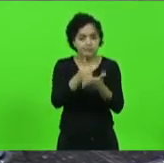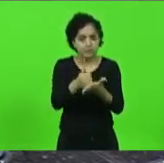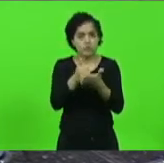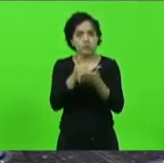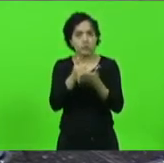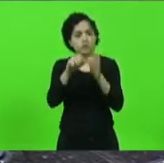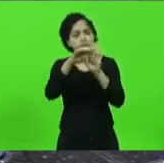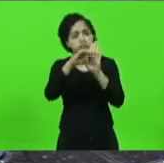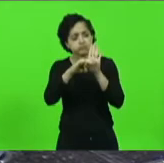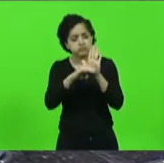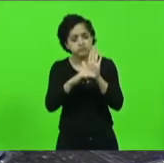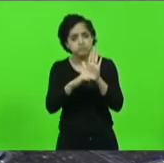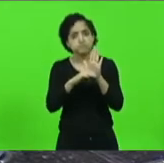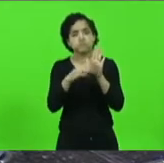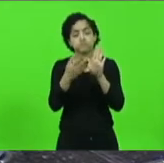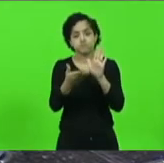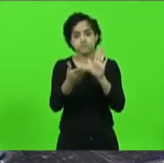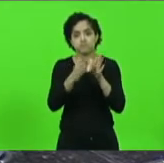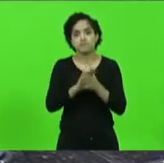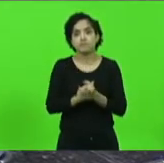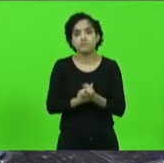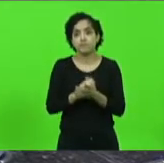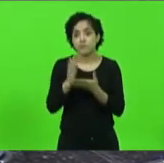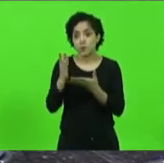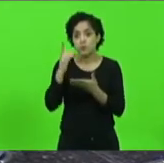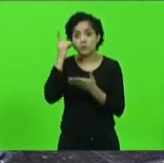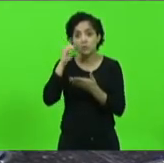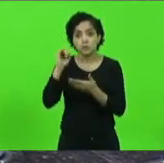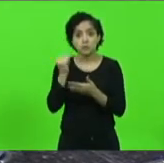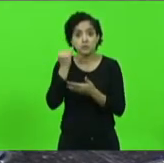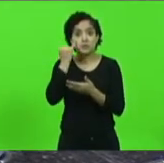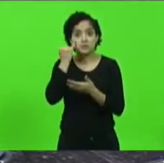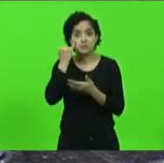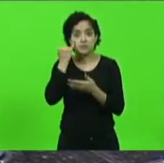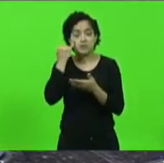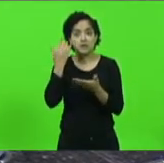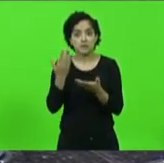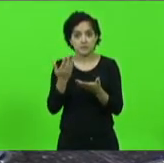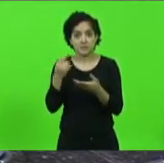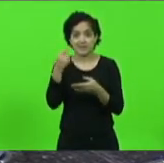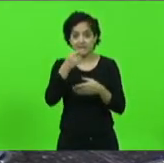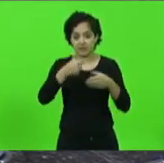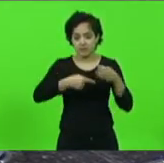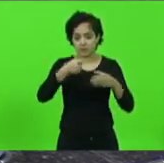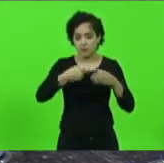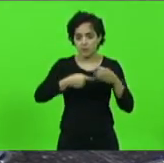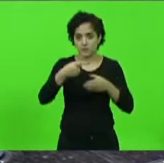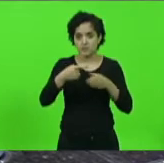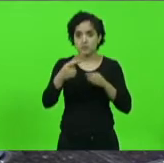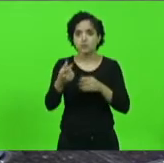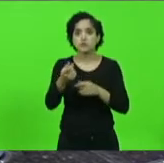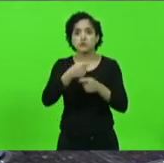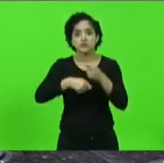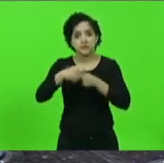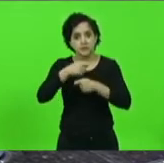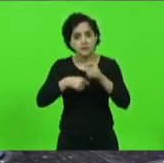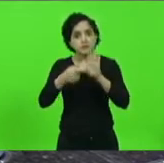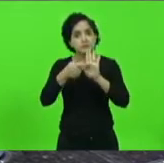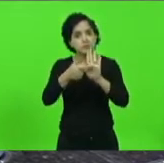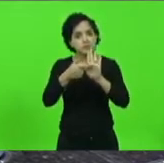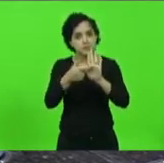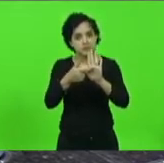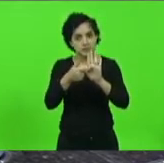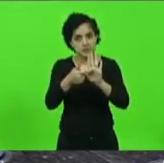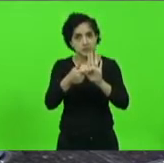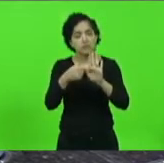pauta, o seu eleitor. Bom, o deputado Gessé Lopes entrou na Comissão de Finanças para apresentar a linear, fez um trabalho excelente,